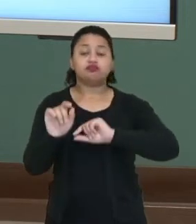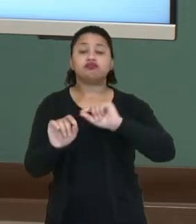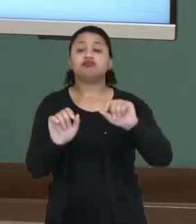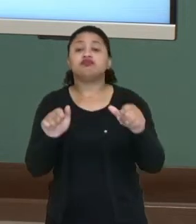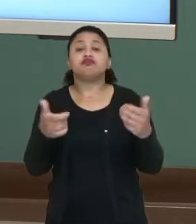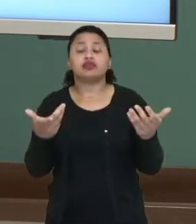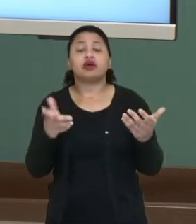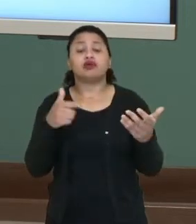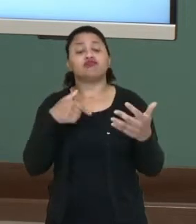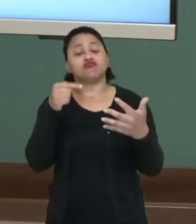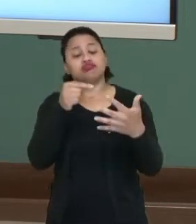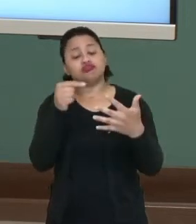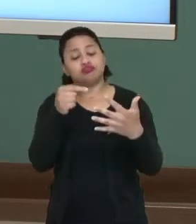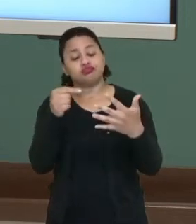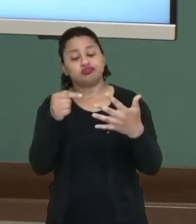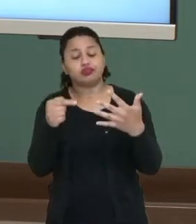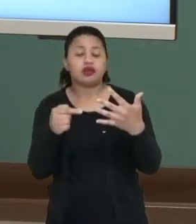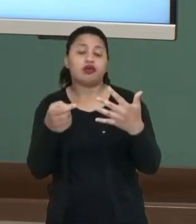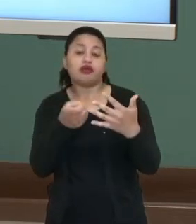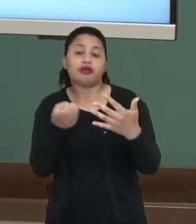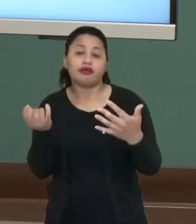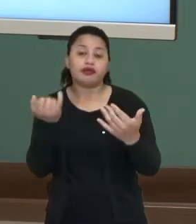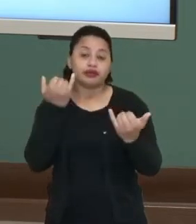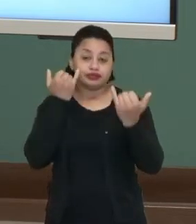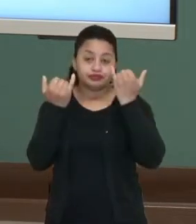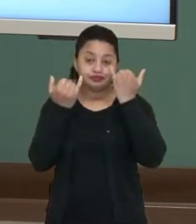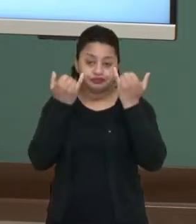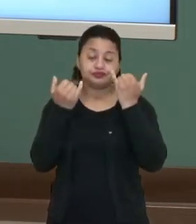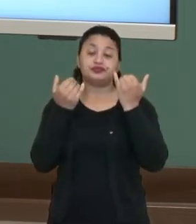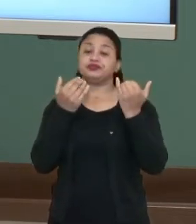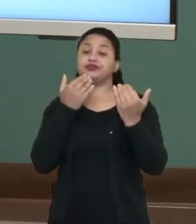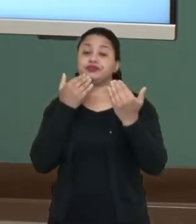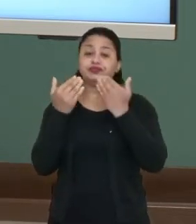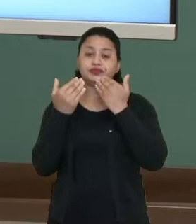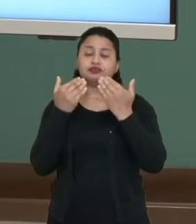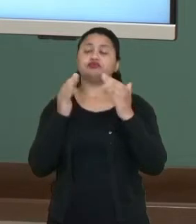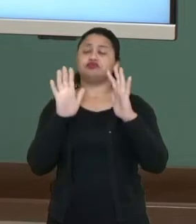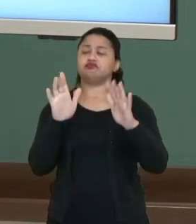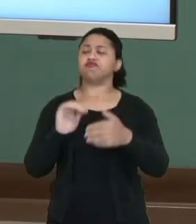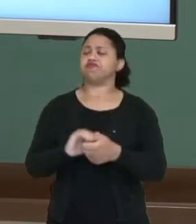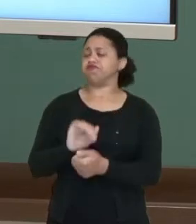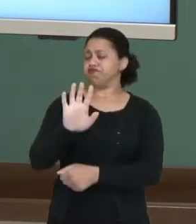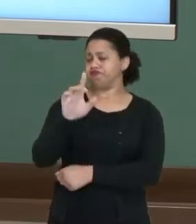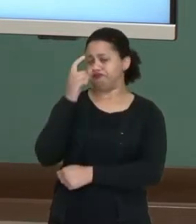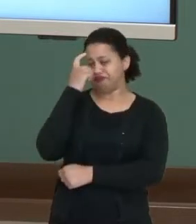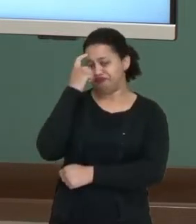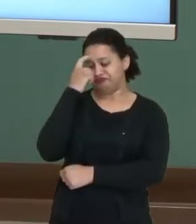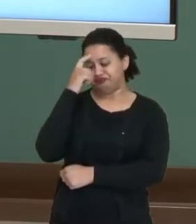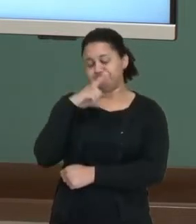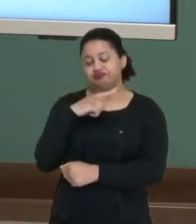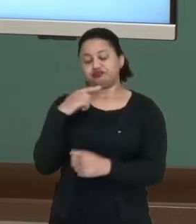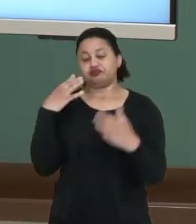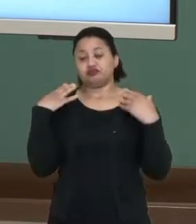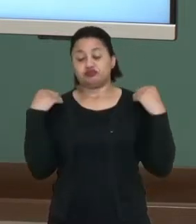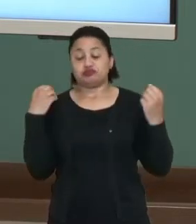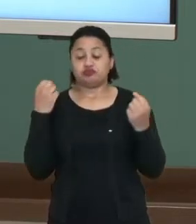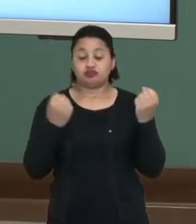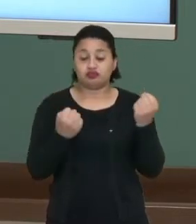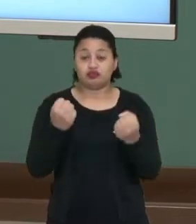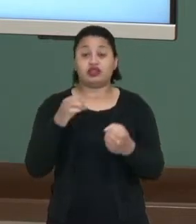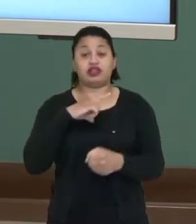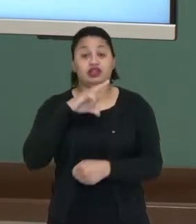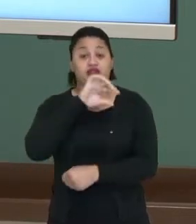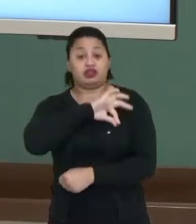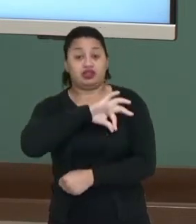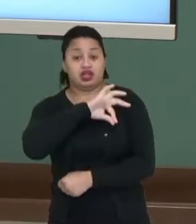são essas algumas das informações que são cobradas ali, né? Porque pense, tem o motorista tem um salário,